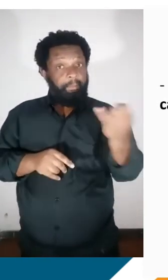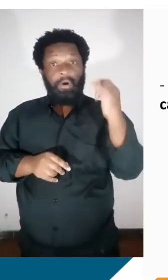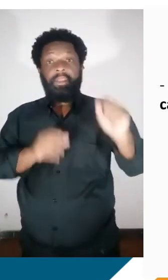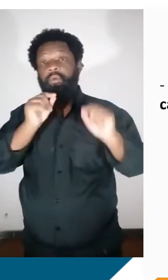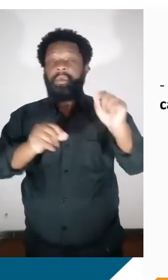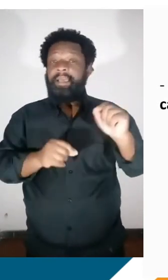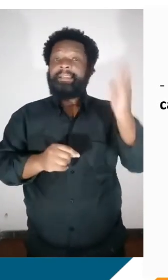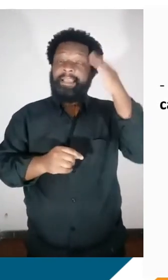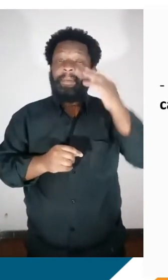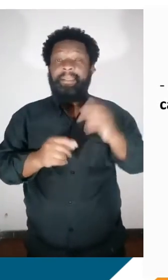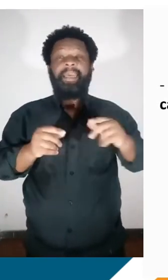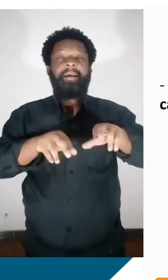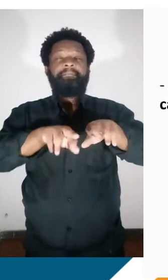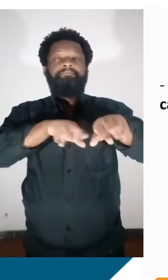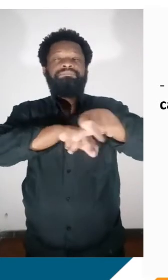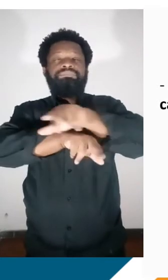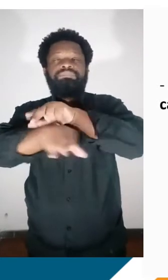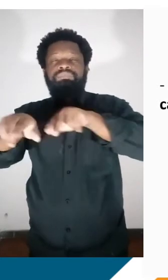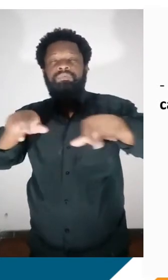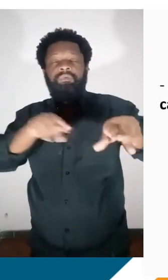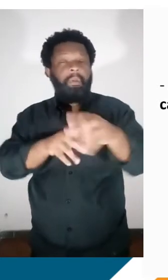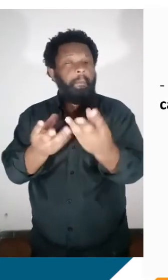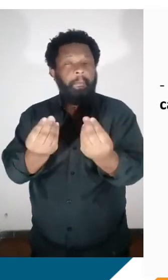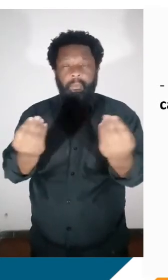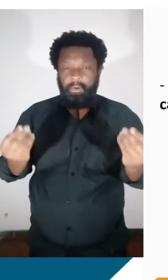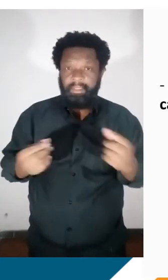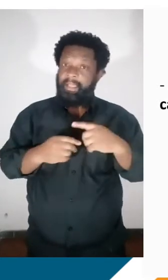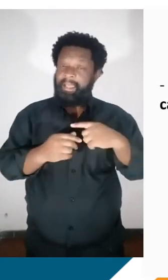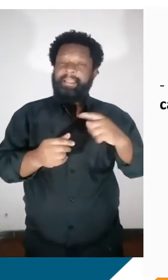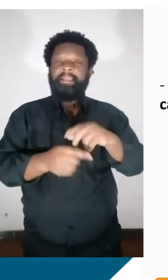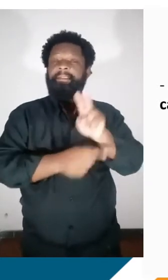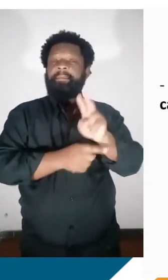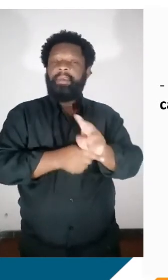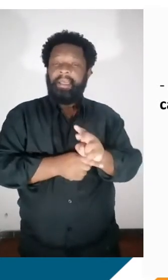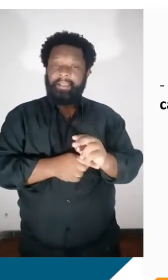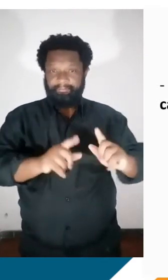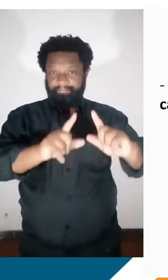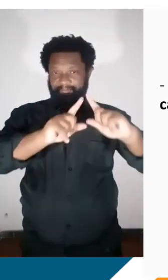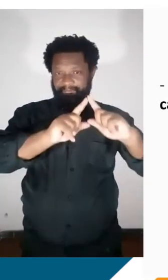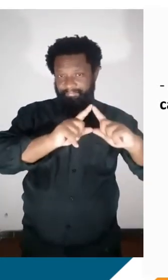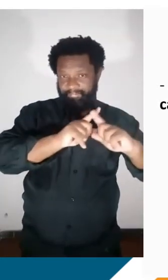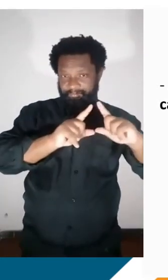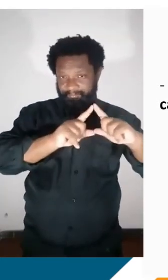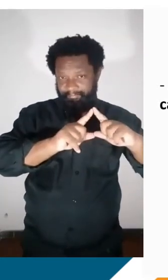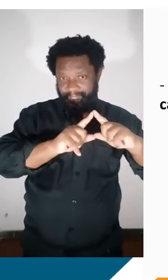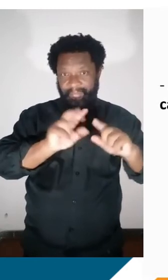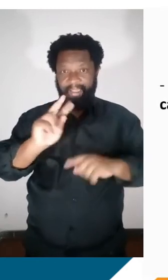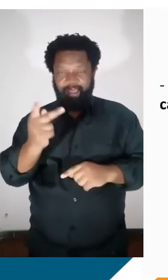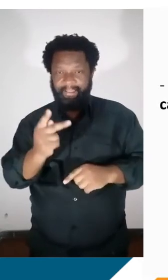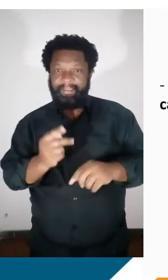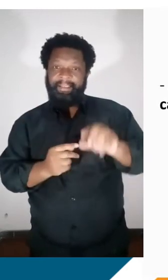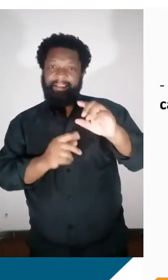é justamente a variação de entalpia, que a gente simboliza pelo ΔH. Tá? E quando